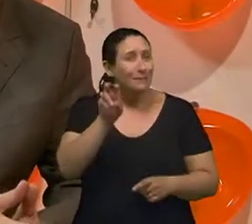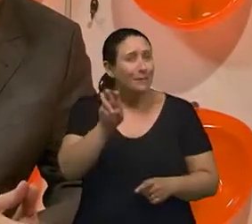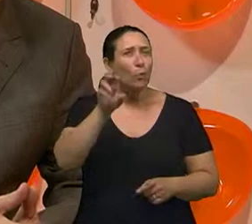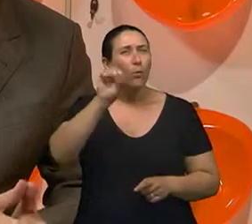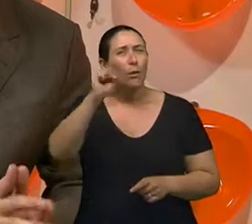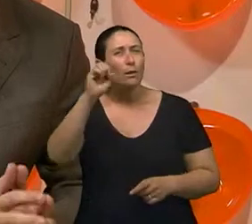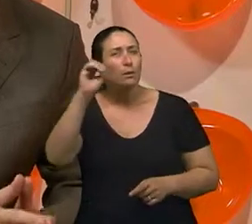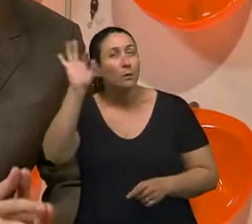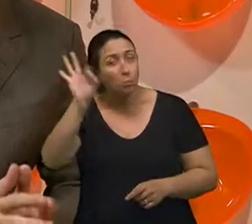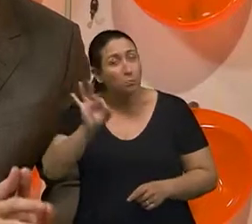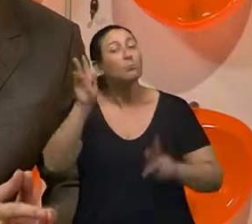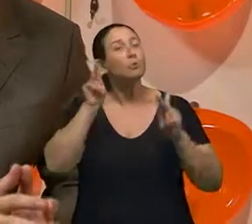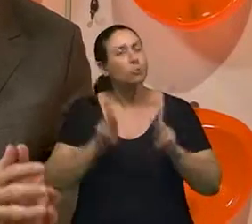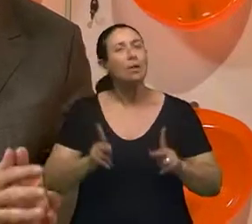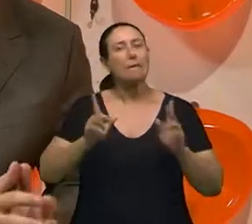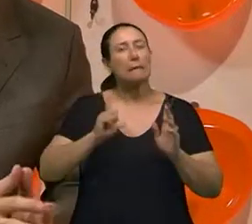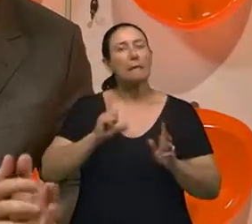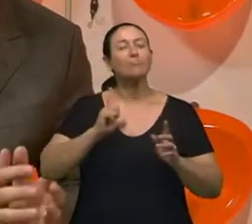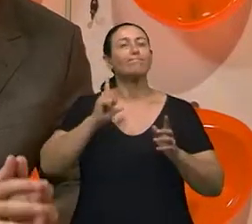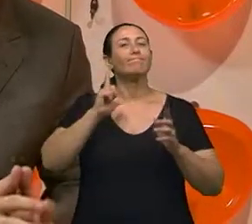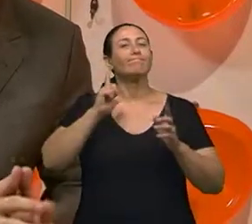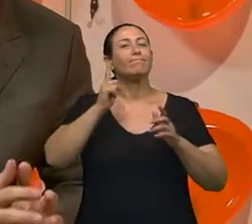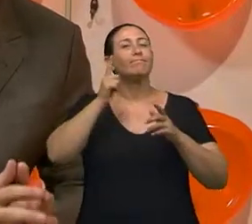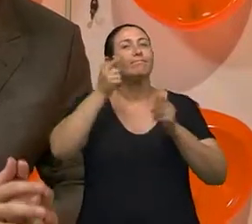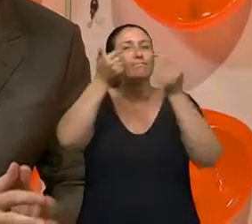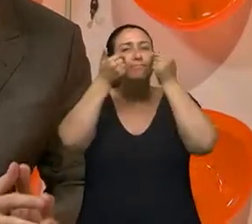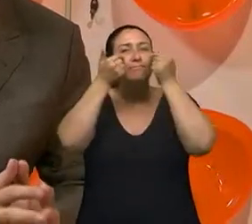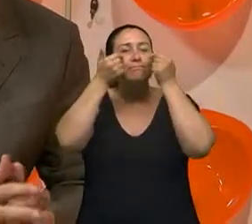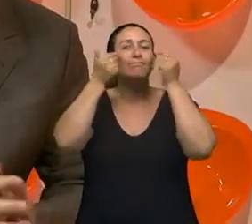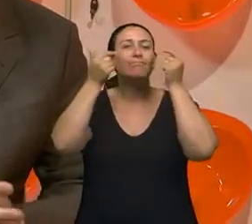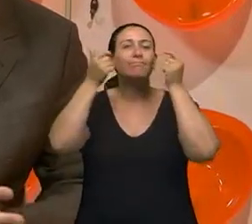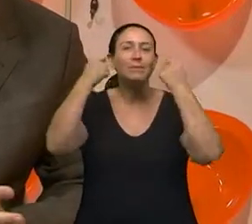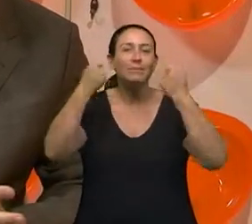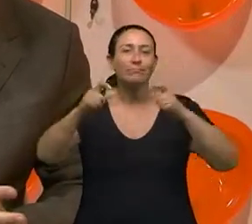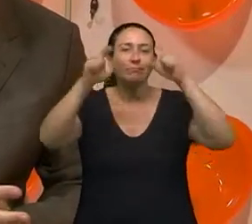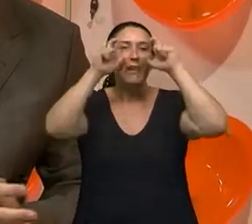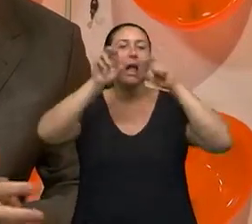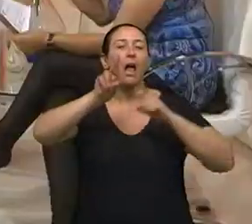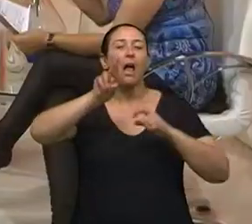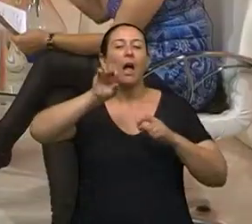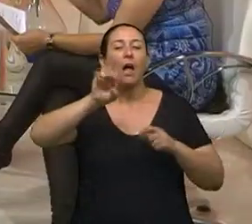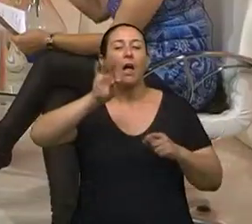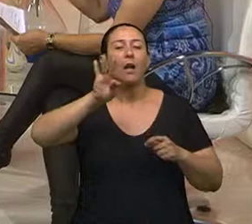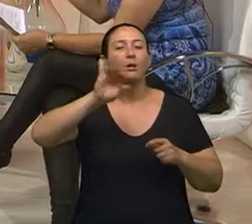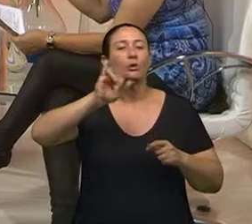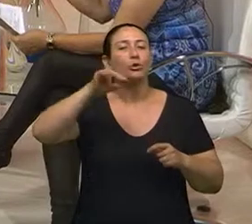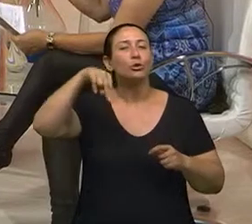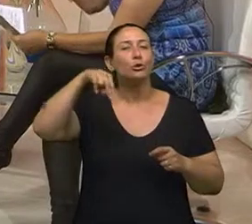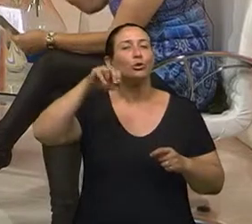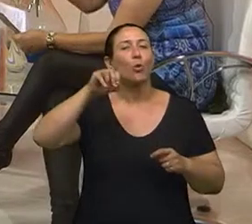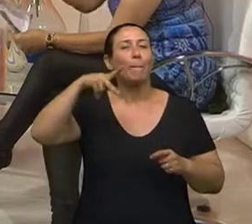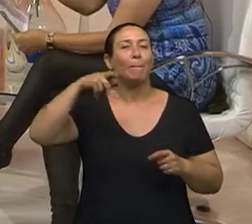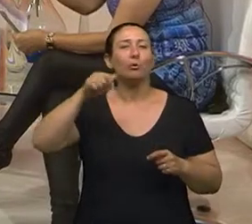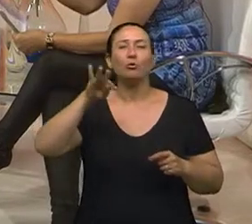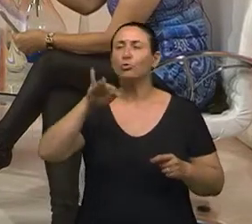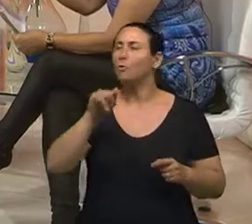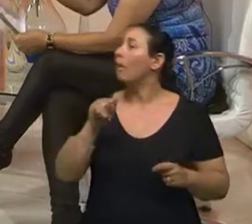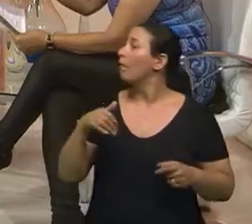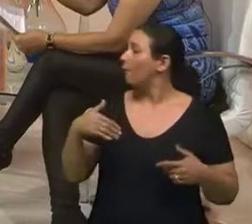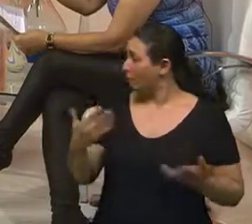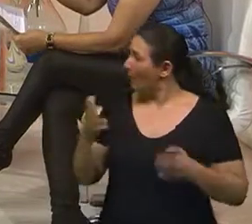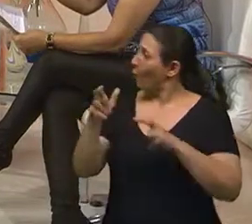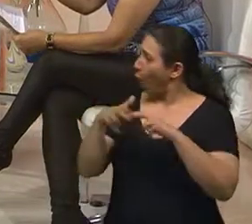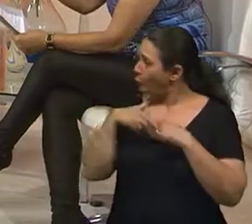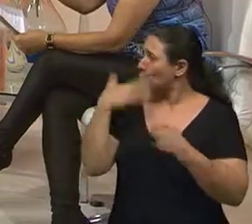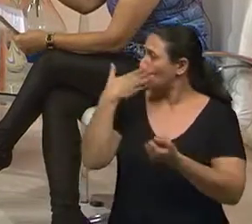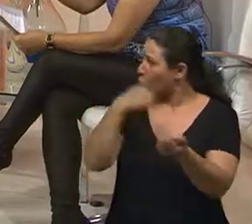dessas pessoas já possuem alguma alteração de retinopatia. Simplesmente ou pelo da diabetes?